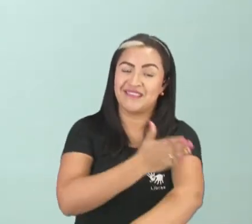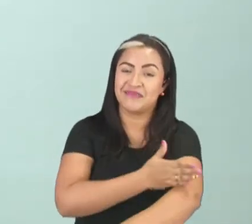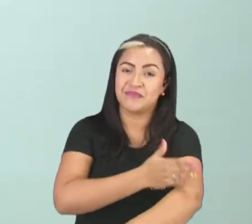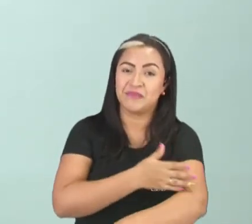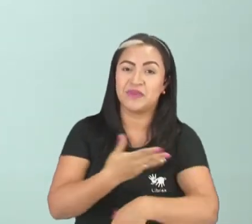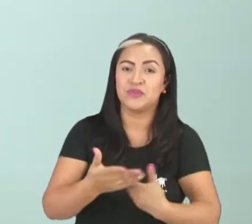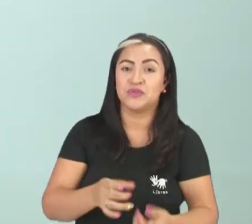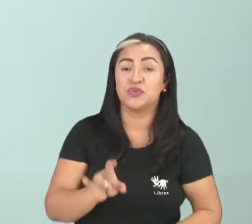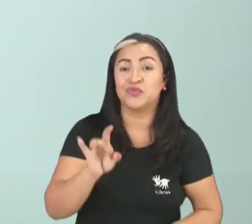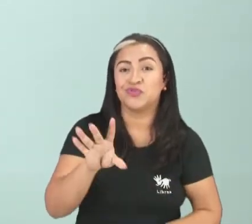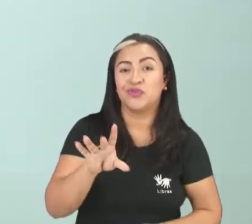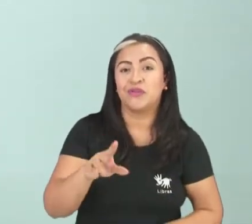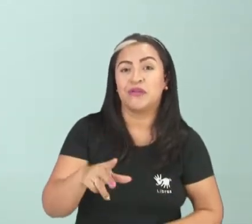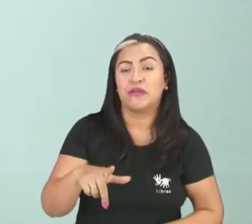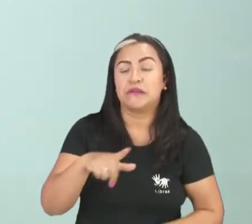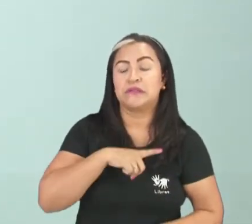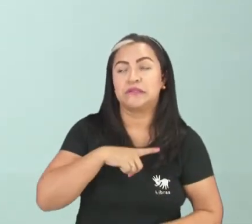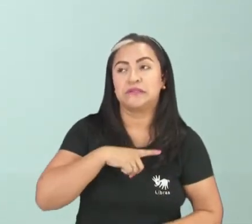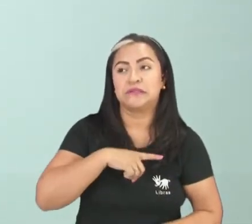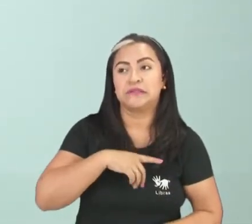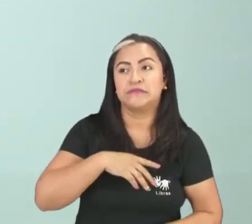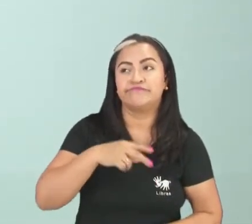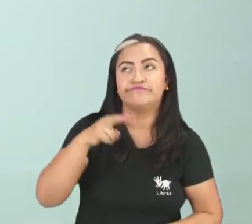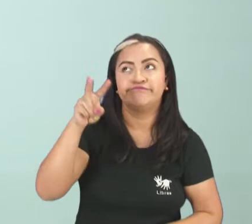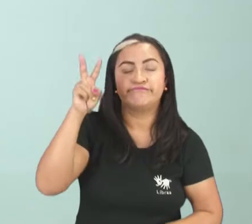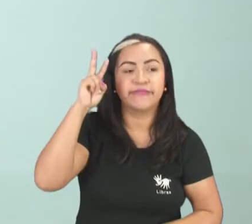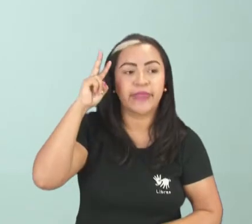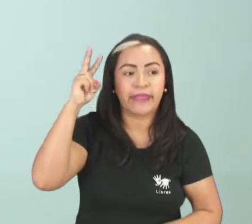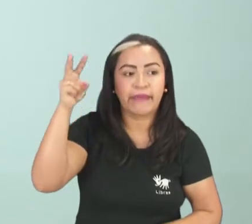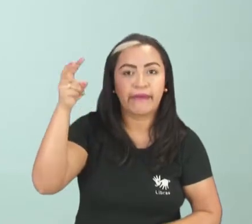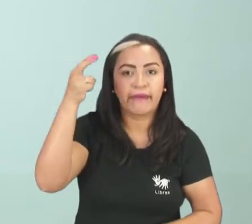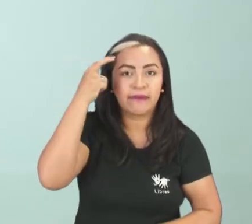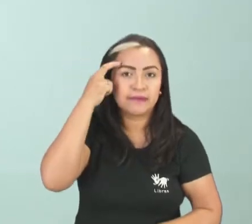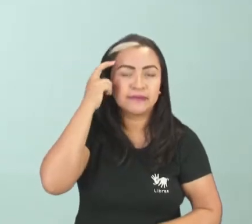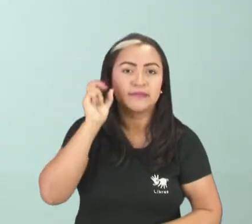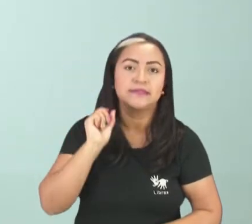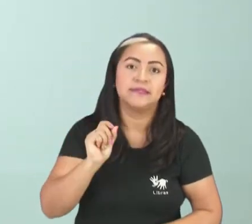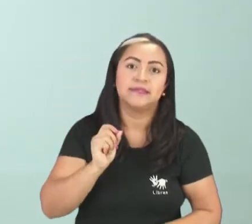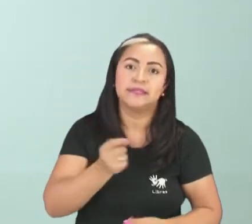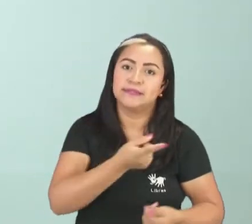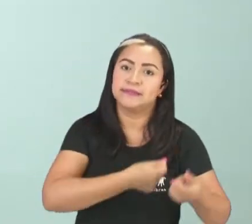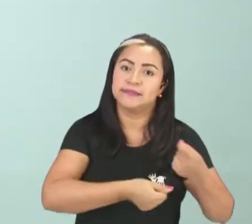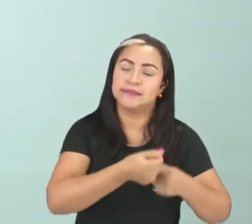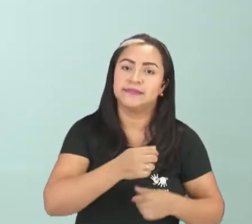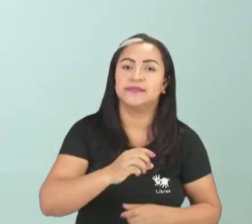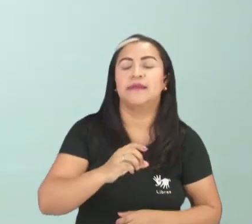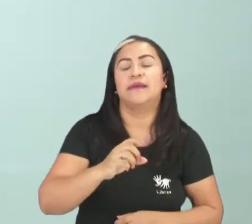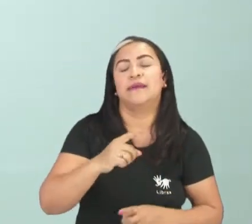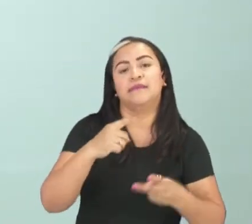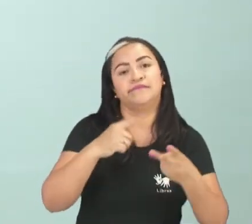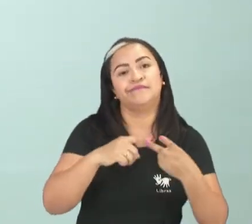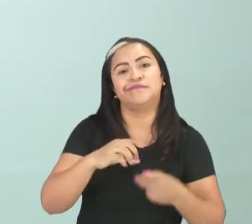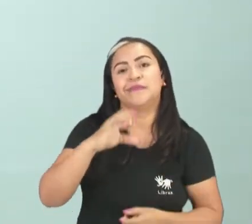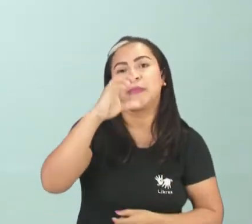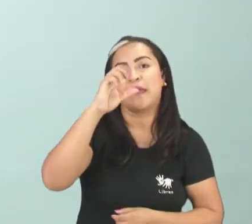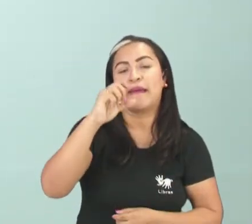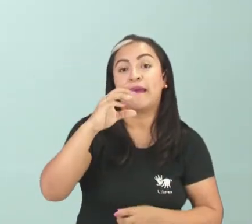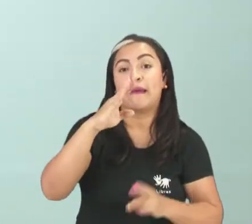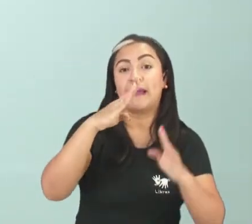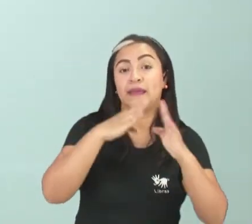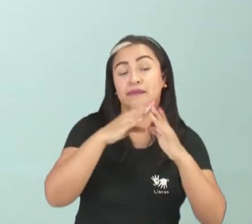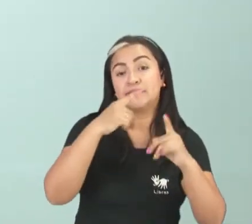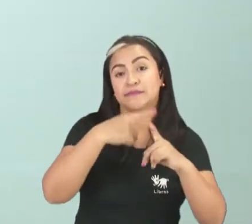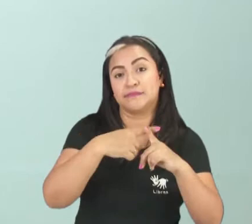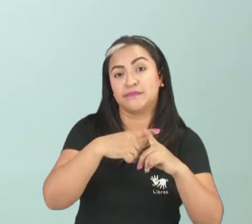só quem tinha o conhecimento era quem tinha um poder aquisitivo melhor, a igreja, o clero. Então assim, é dentro